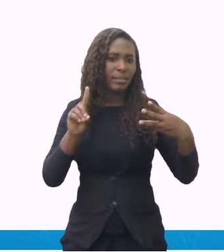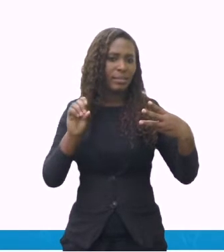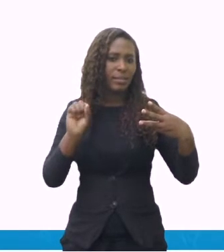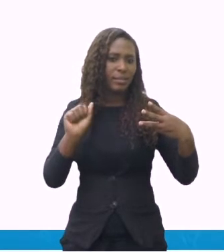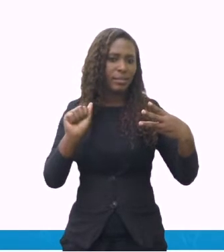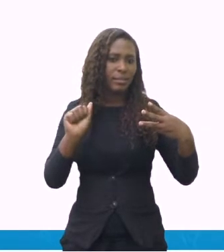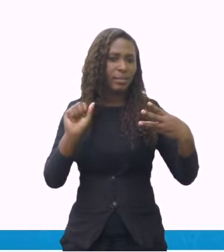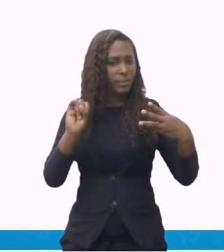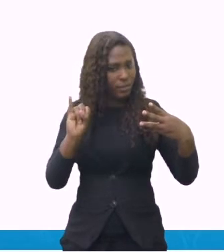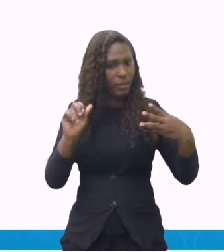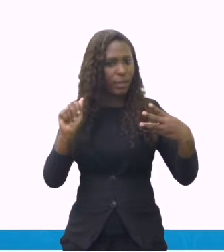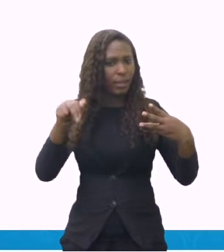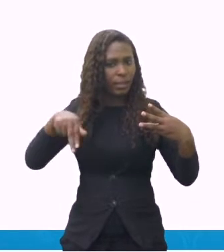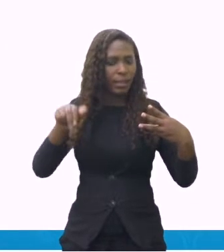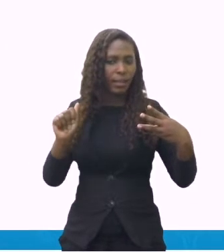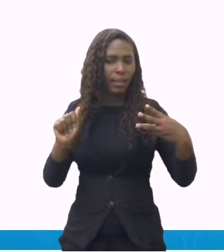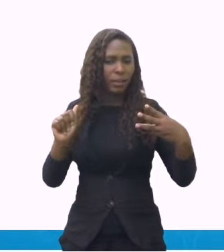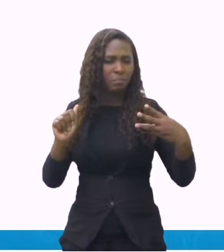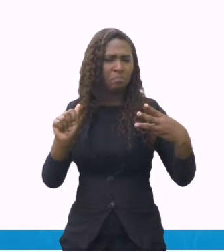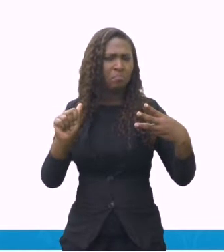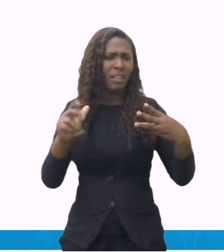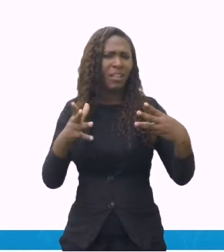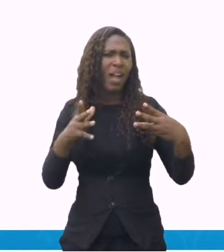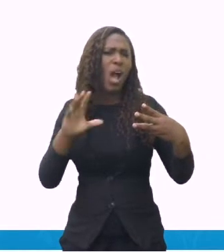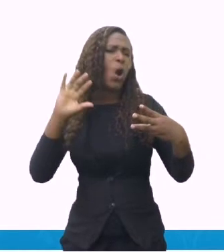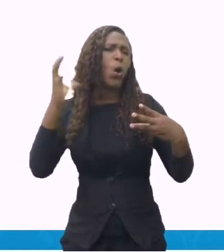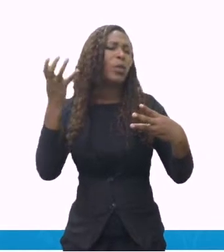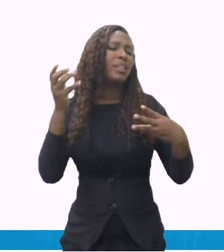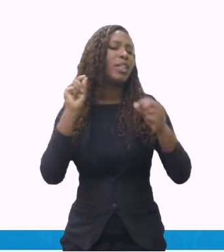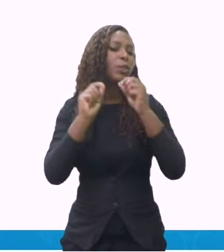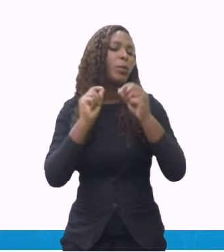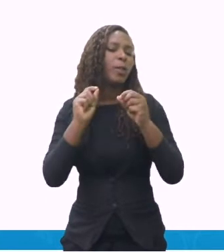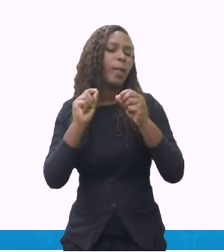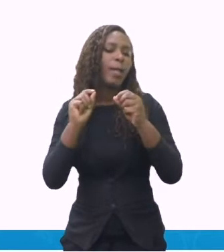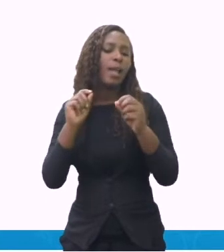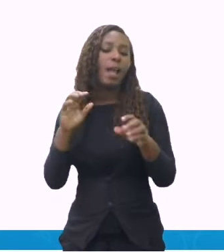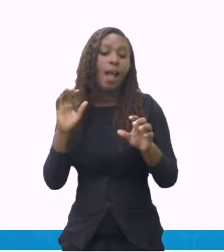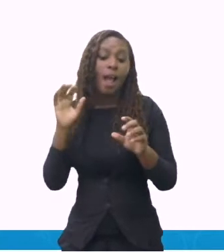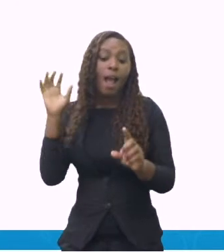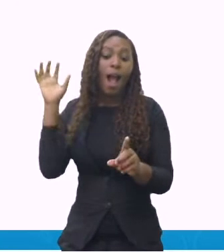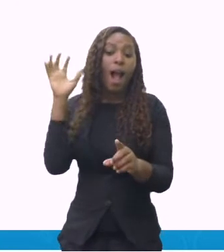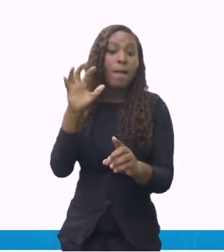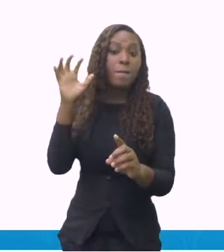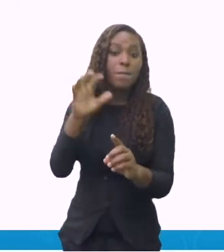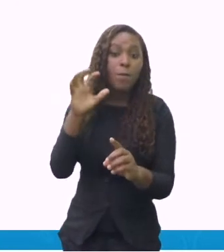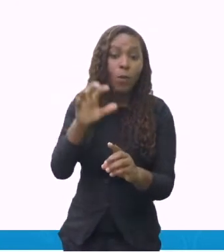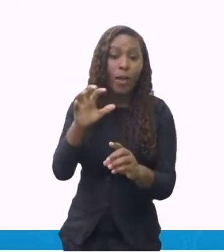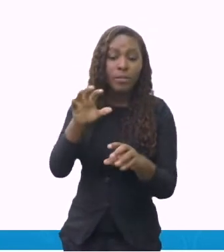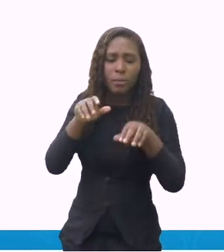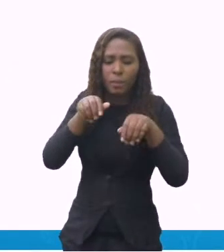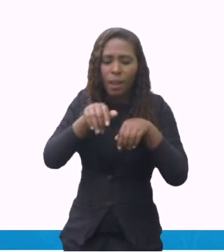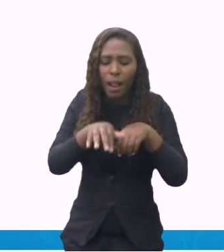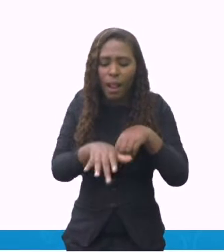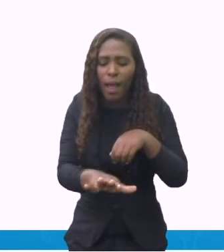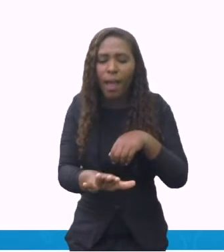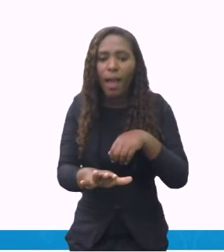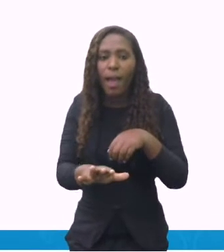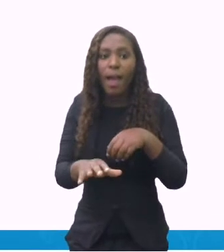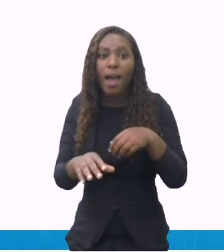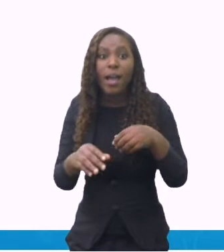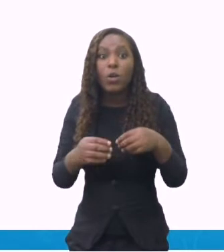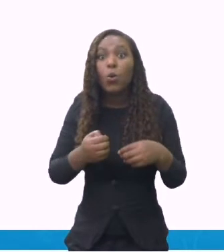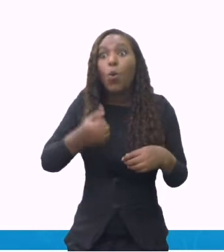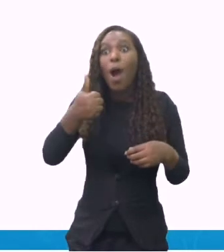superior ao basalto. E ela, após formada, ela apresenta um